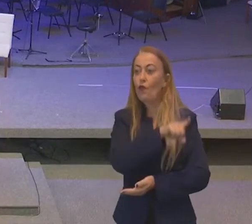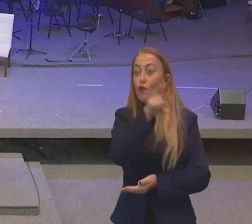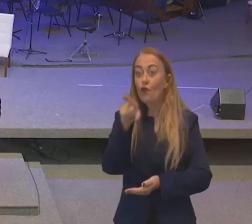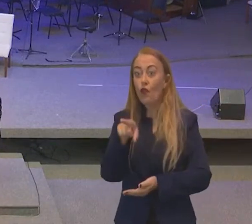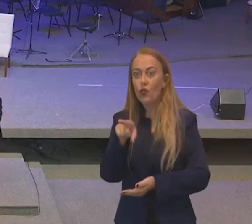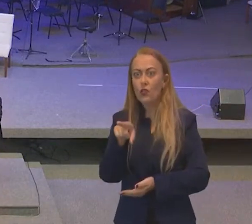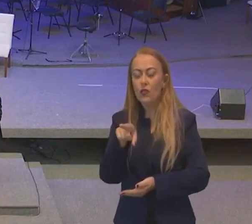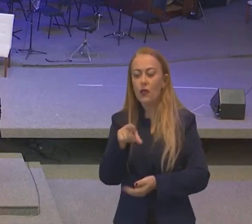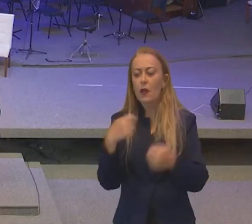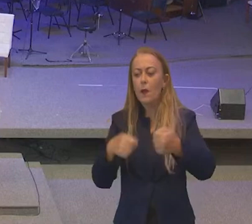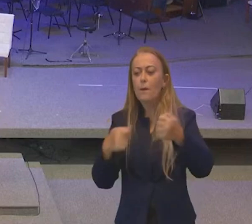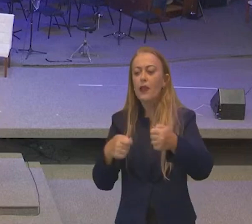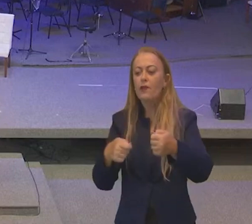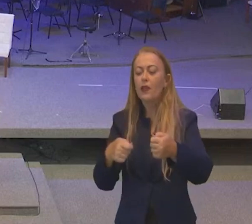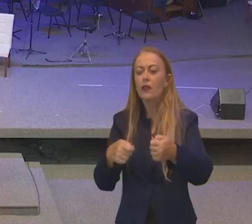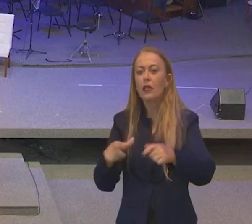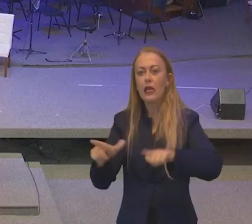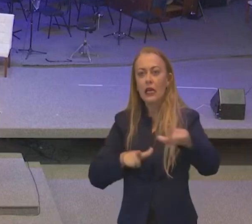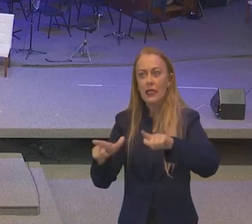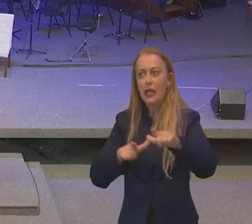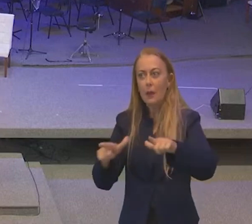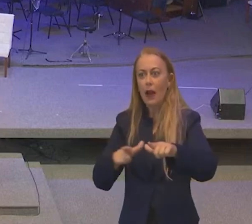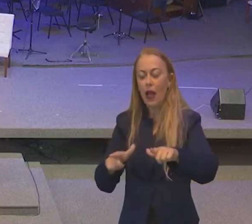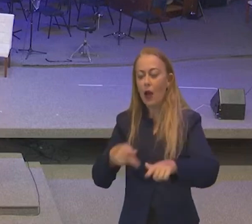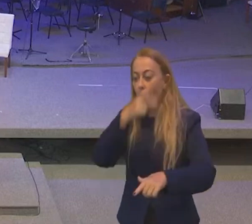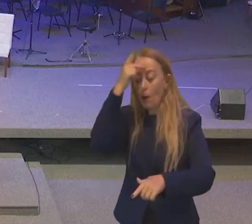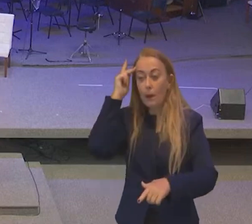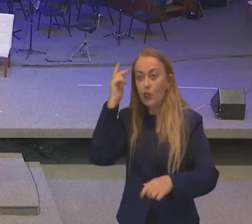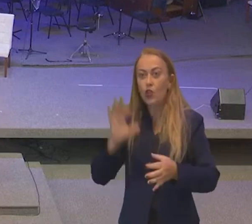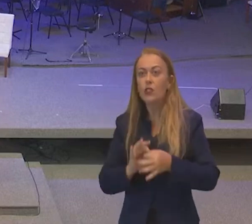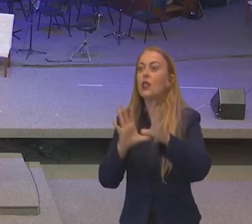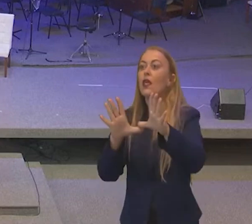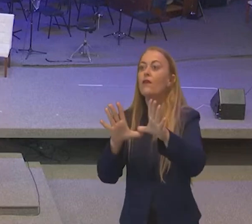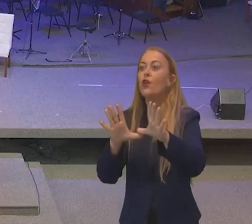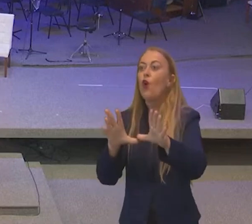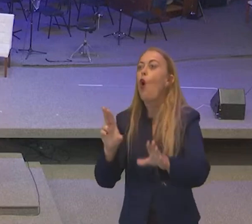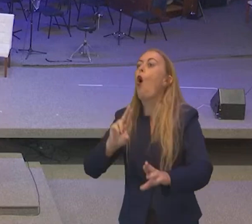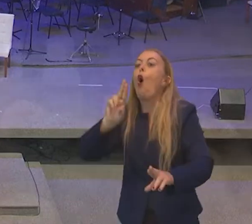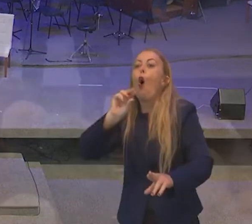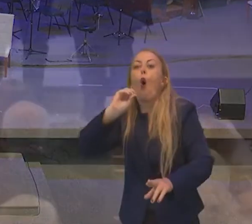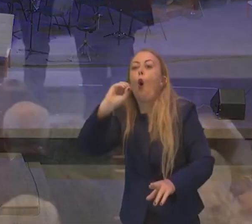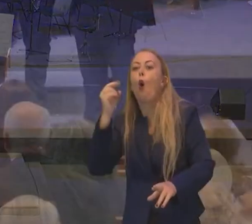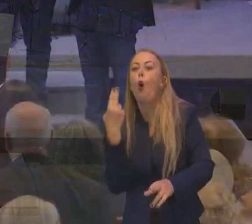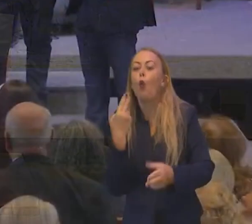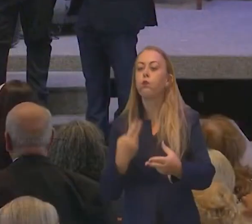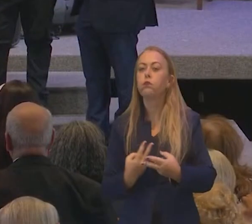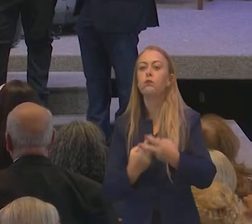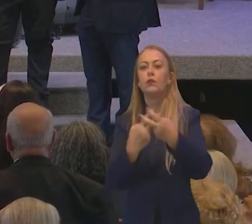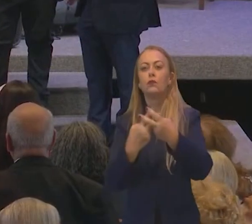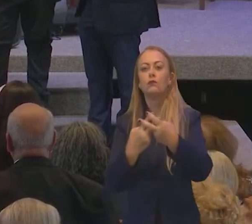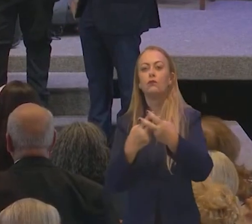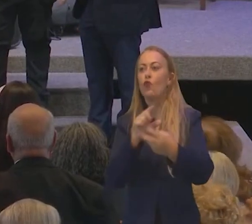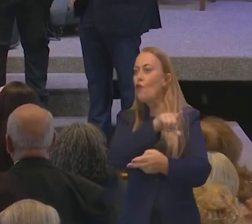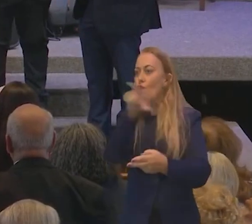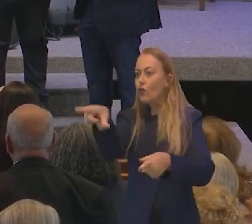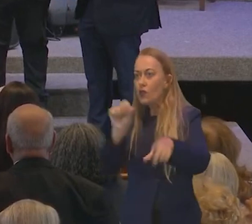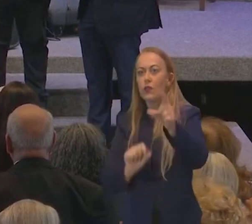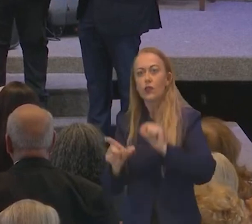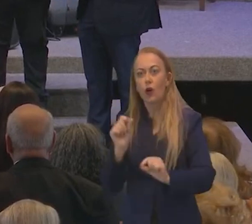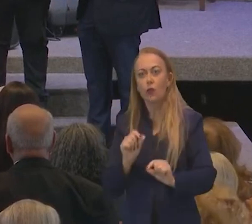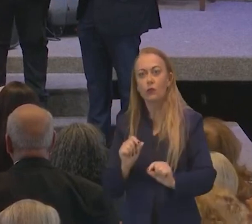Você, o que você prefere? Trabalhar com solto ou trabalhar com preso? Para você